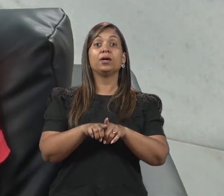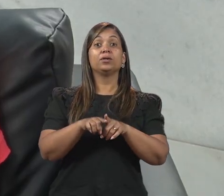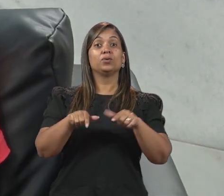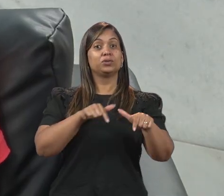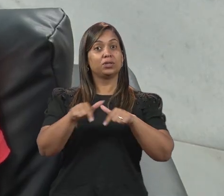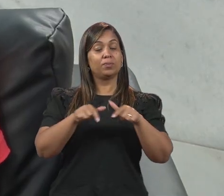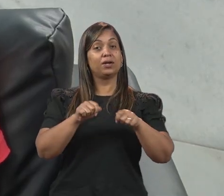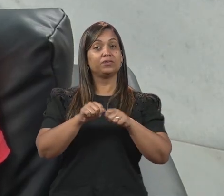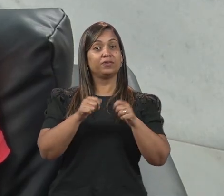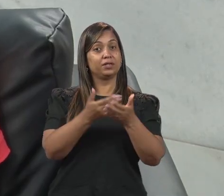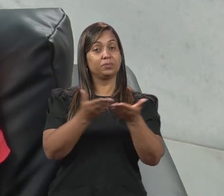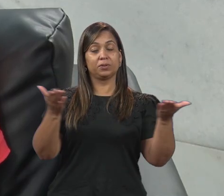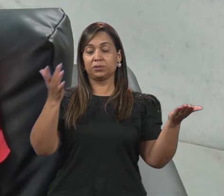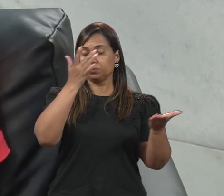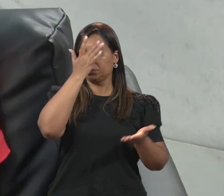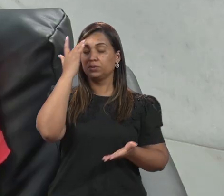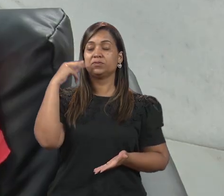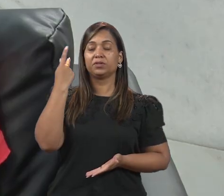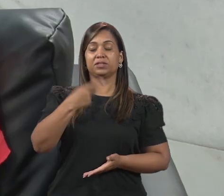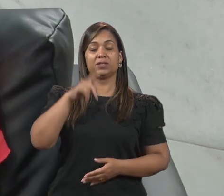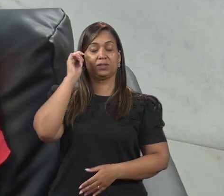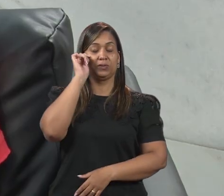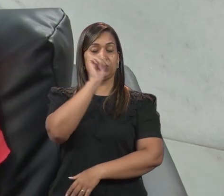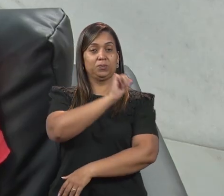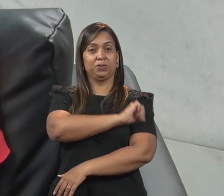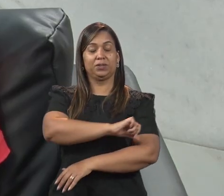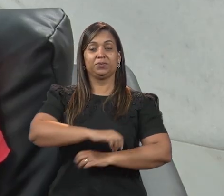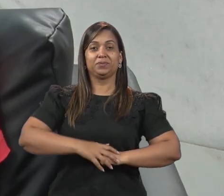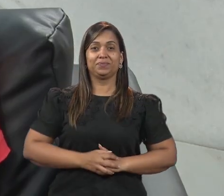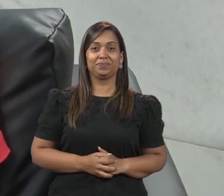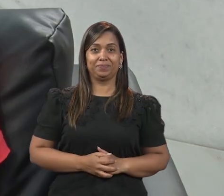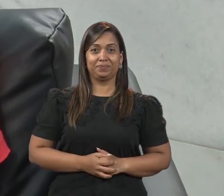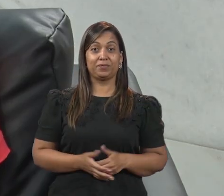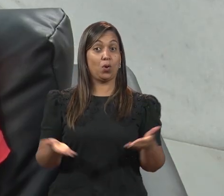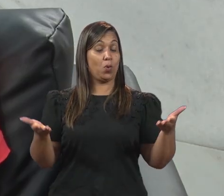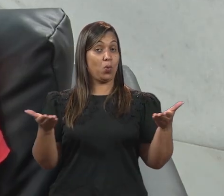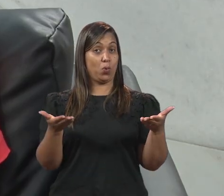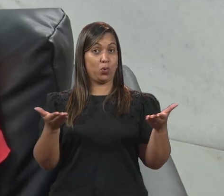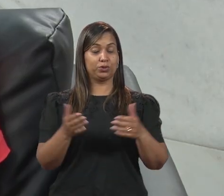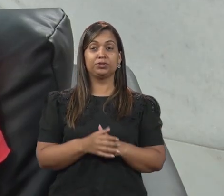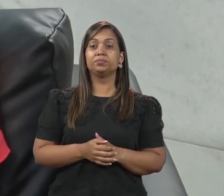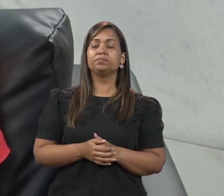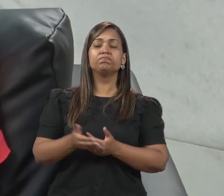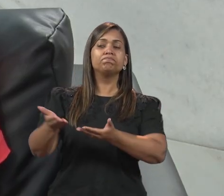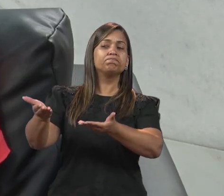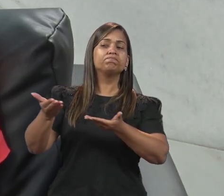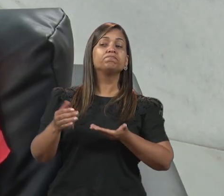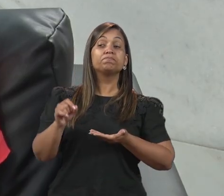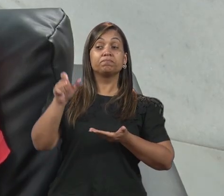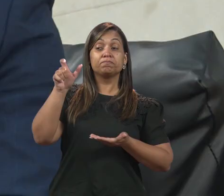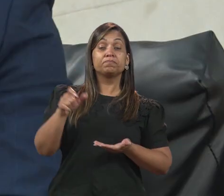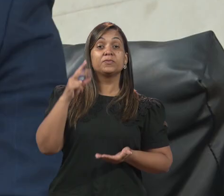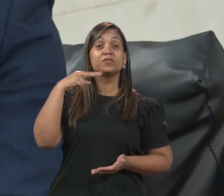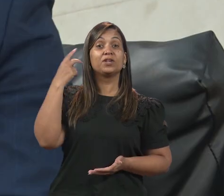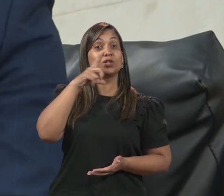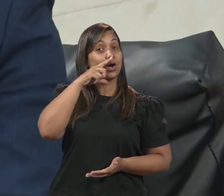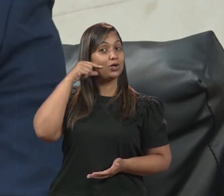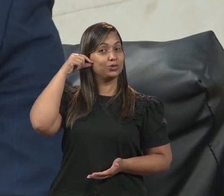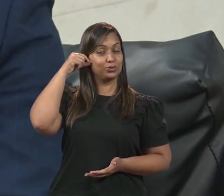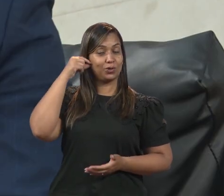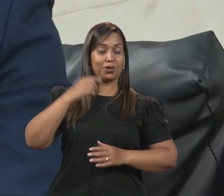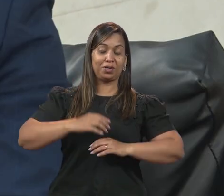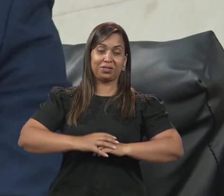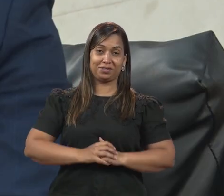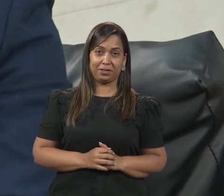trabalhos realizados pelos vereadores de São José do Rio Preto. E nesta edição, eu recebo o vereador Jonathan Santos, do